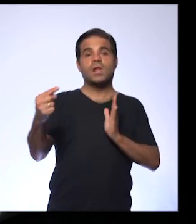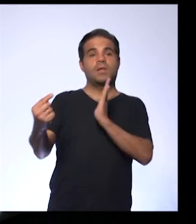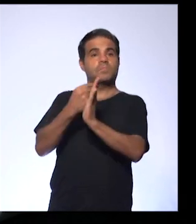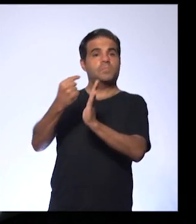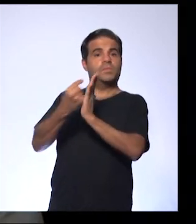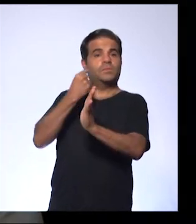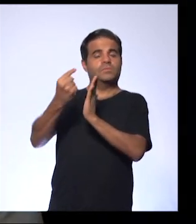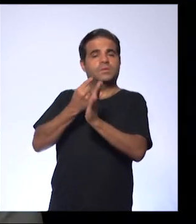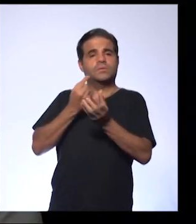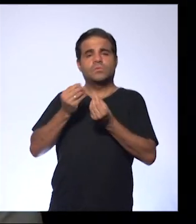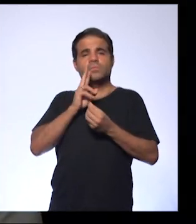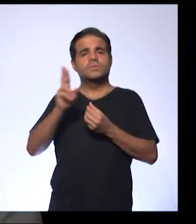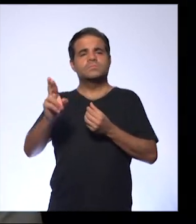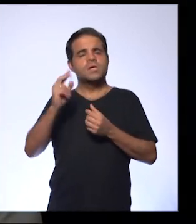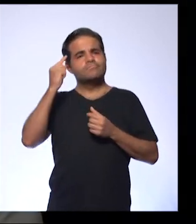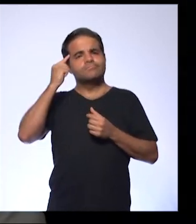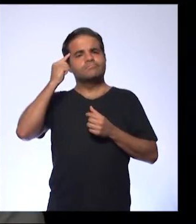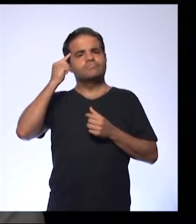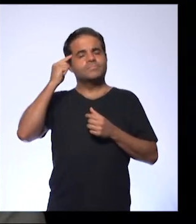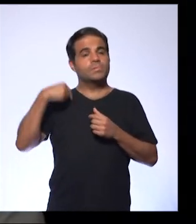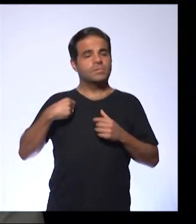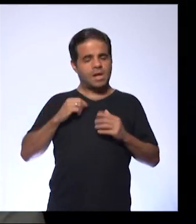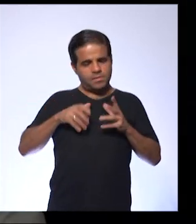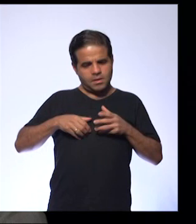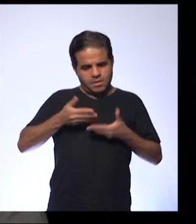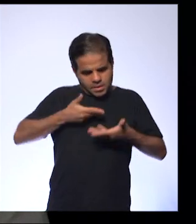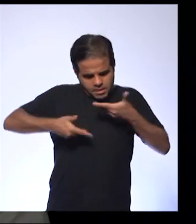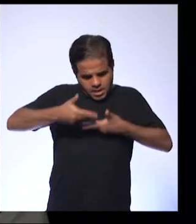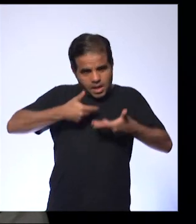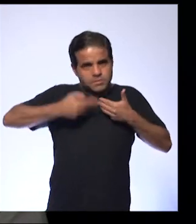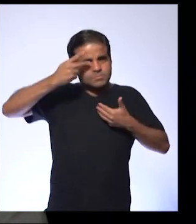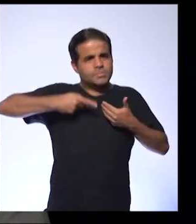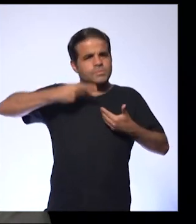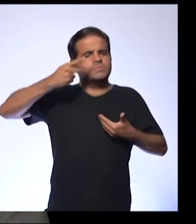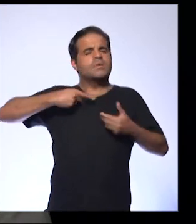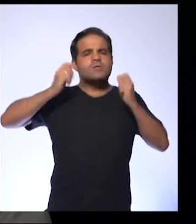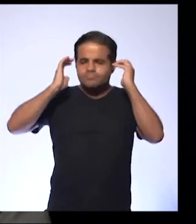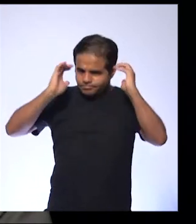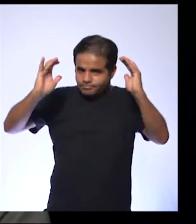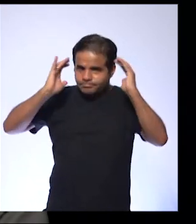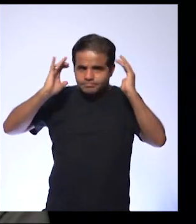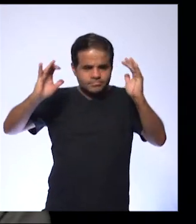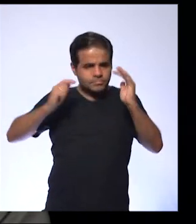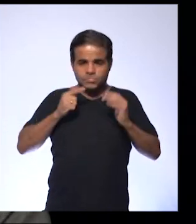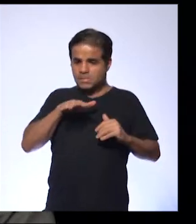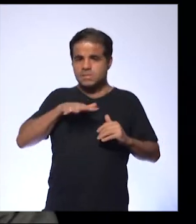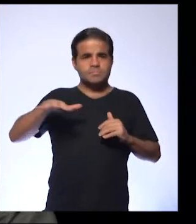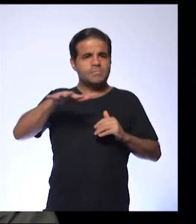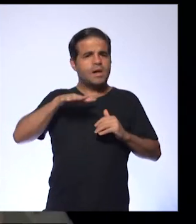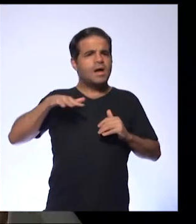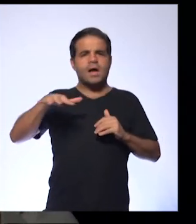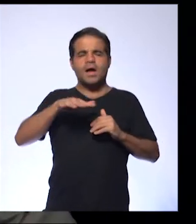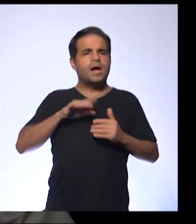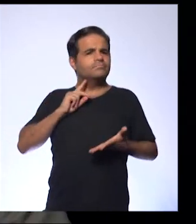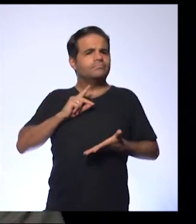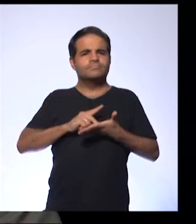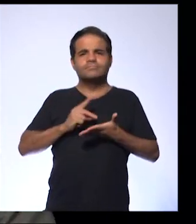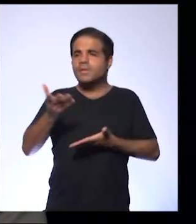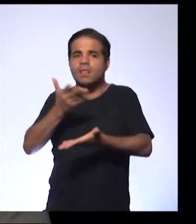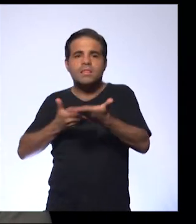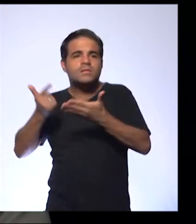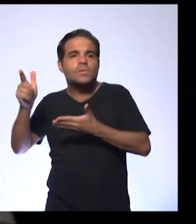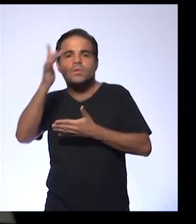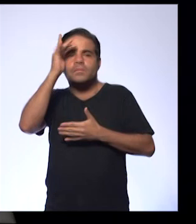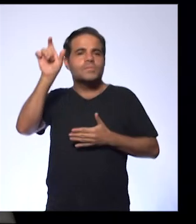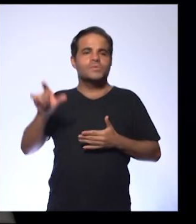estavam perguntando. E, na verdade, eu estava no meu mundo, interagindo apenas comigo mesmo. Não havia um espaço genuíno, sincero para a interação com